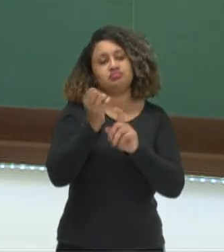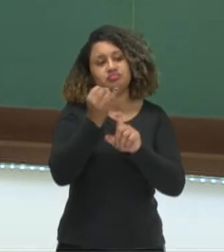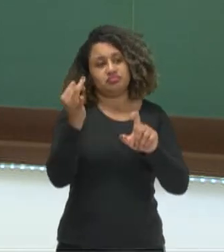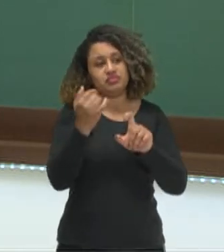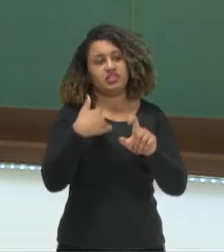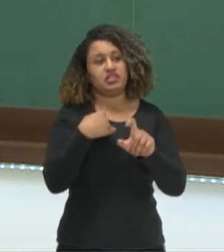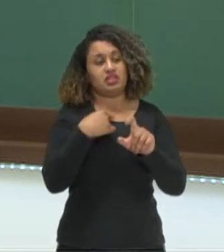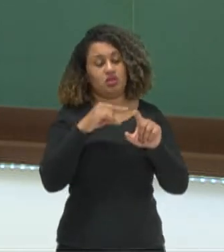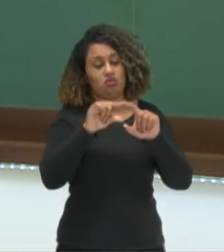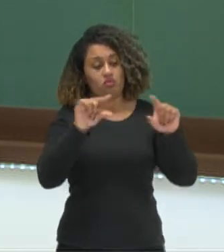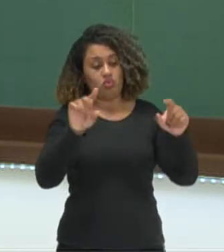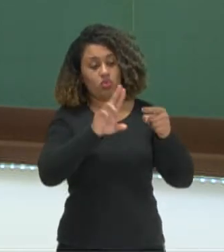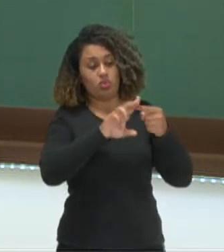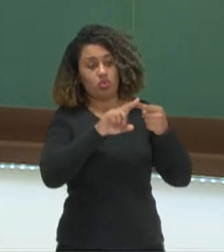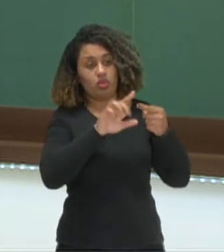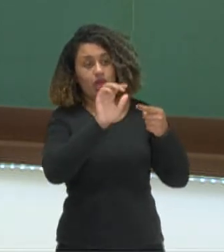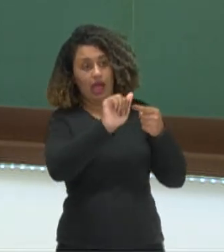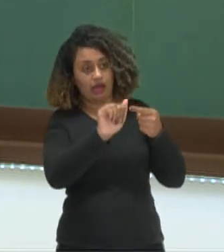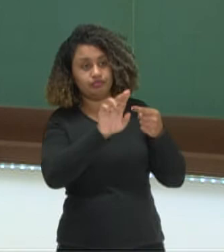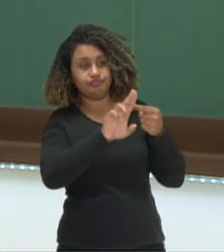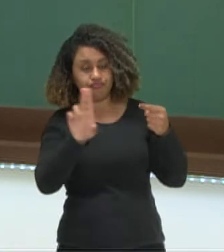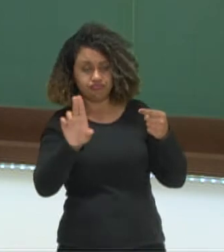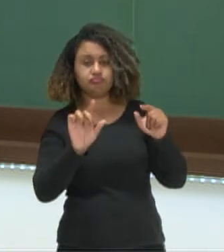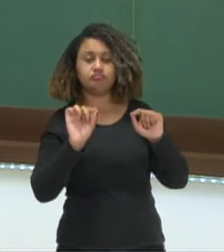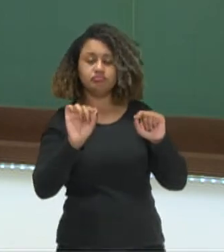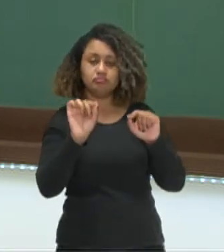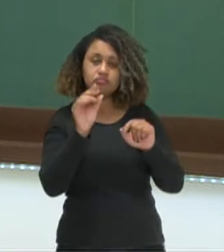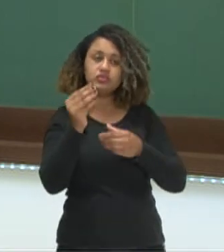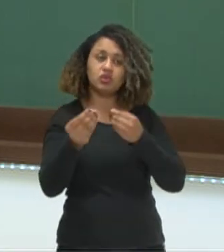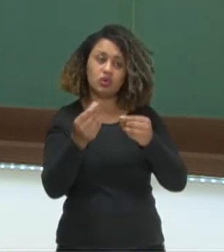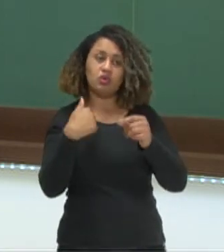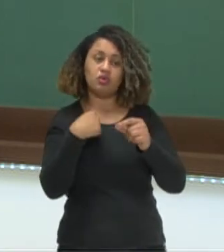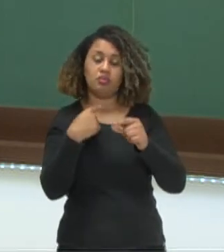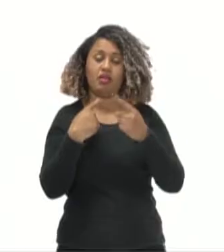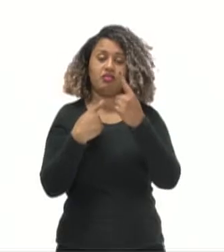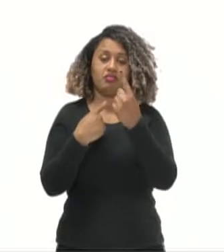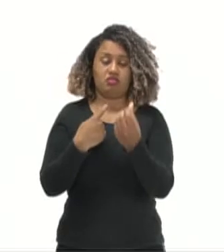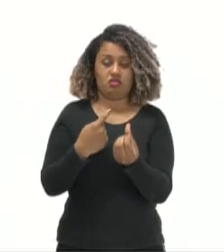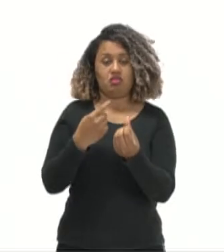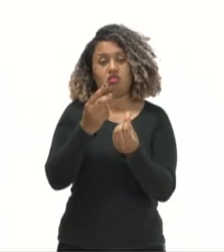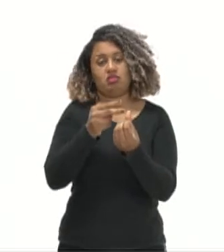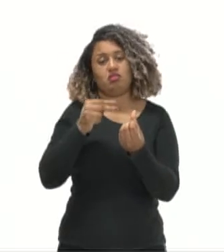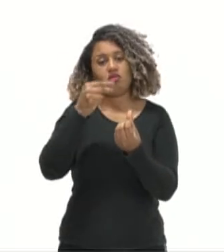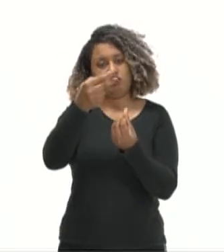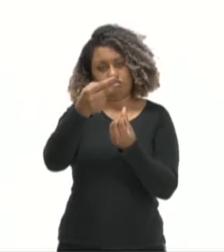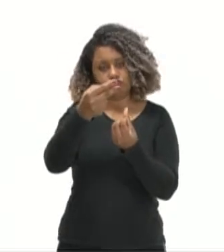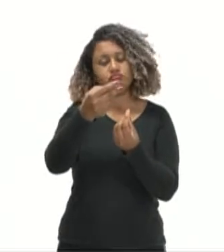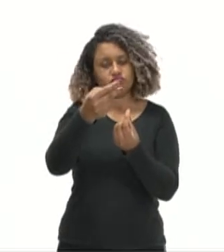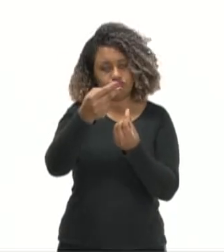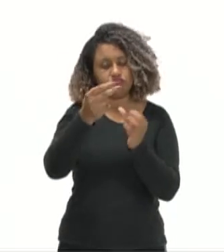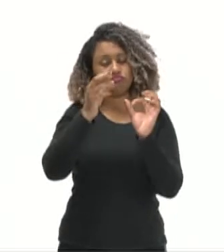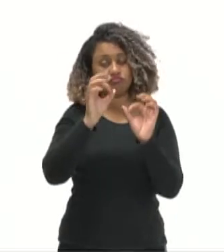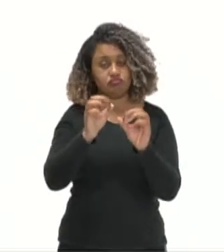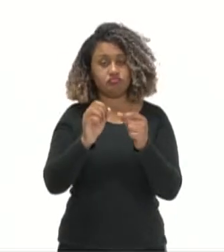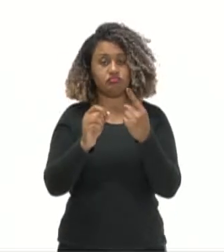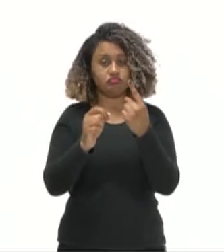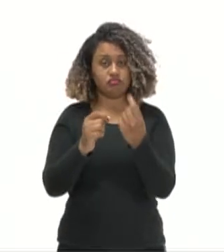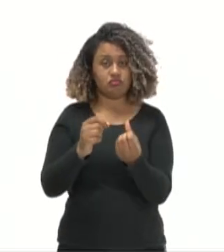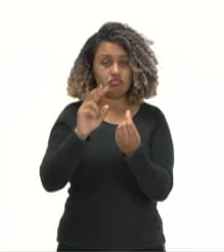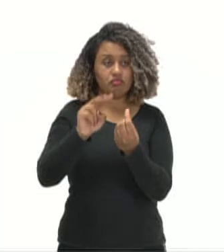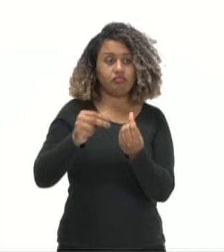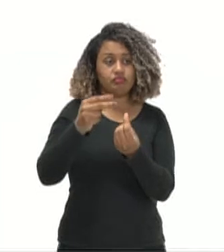elevado ao quadrado. Veja, 16 elevado ao quadrado é 16 elevado à segunda